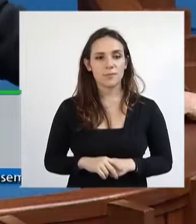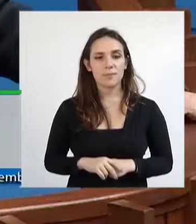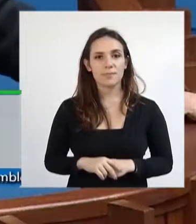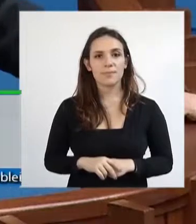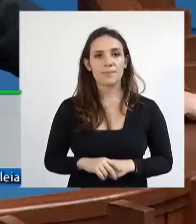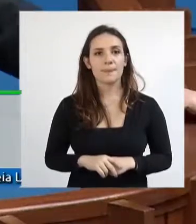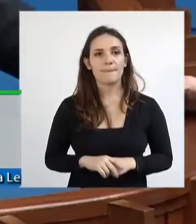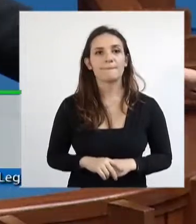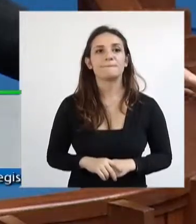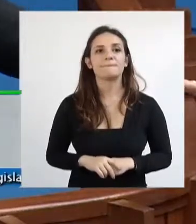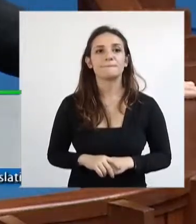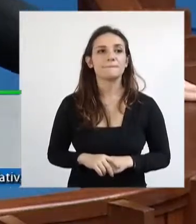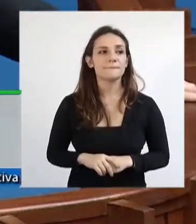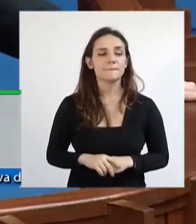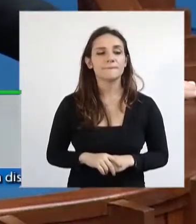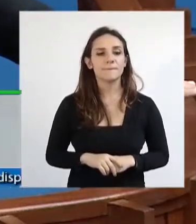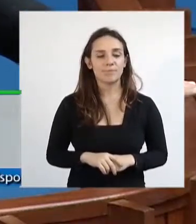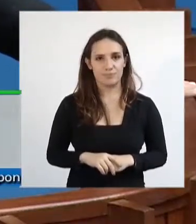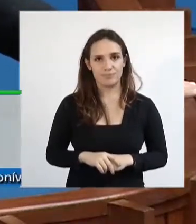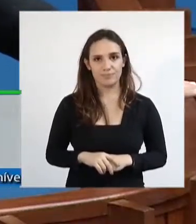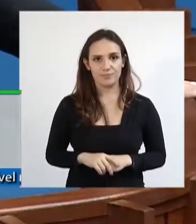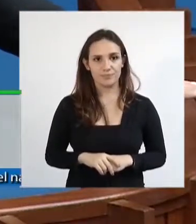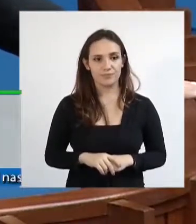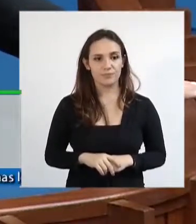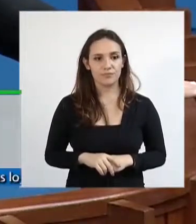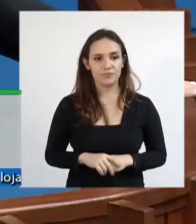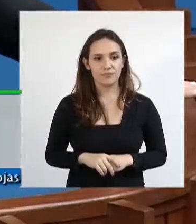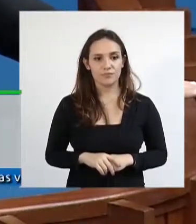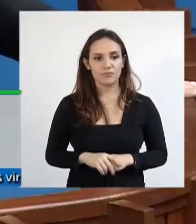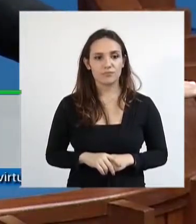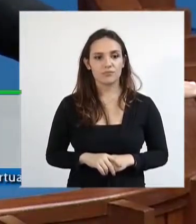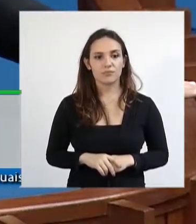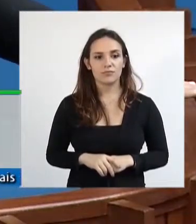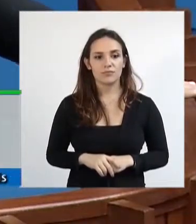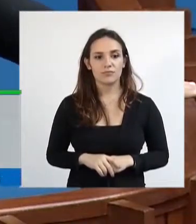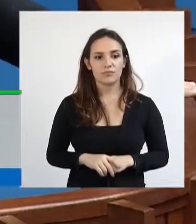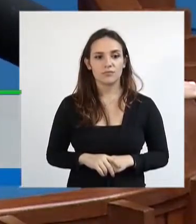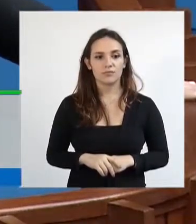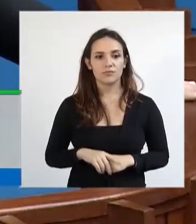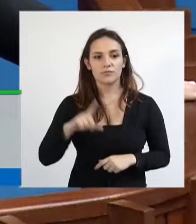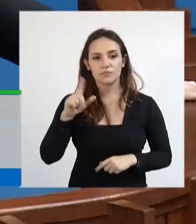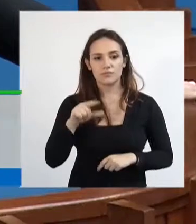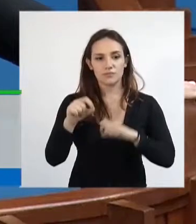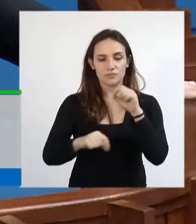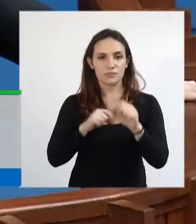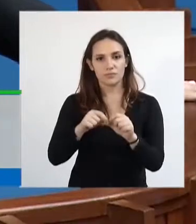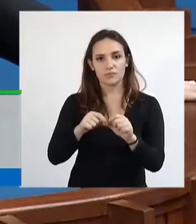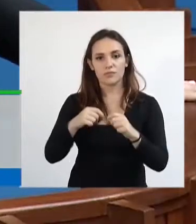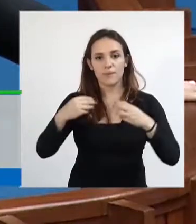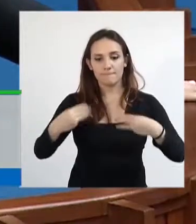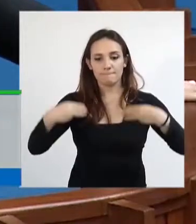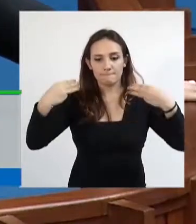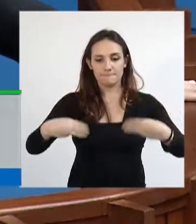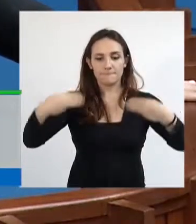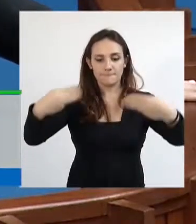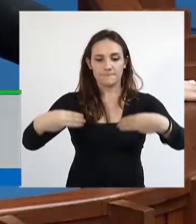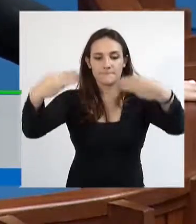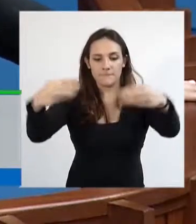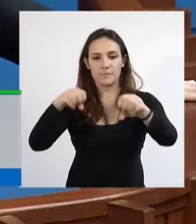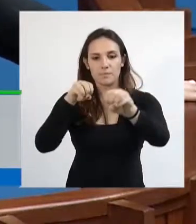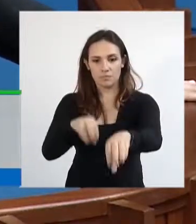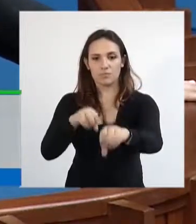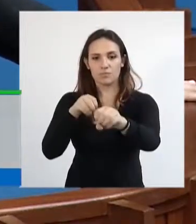daquilo que hoje nós podemos dizer como direcionamento do Ministério da